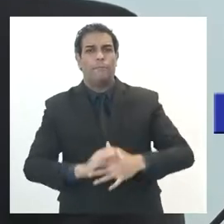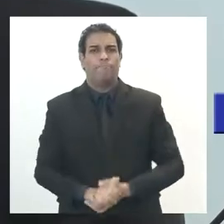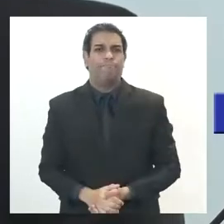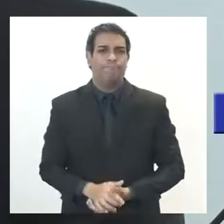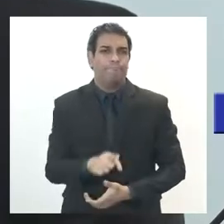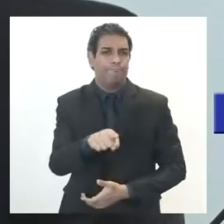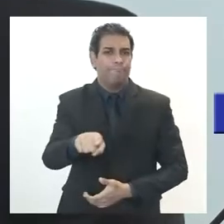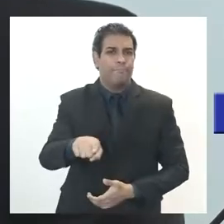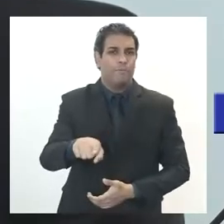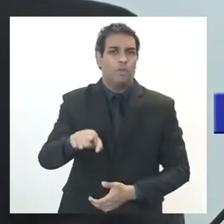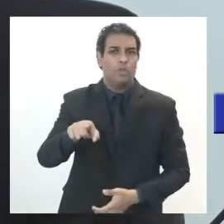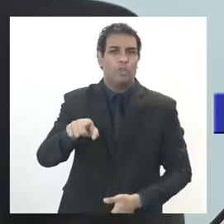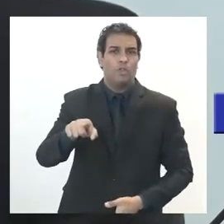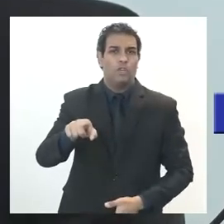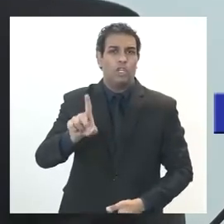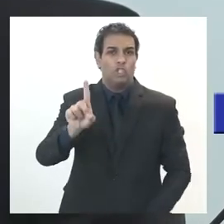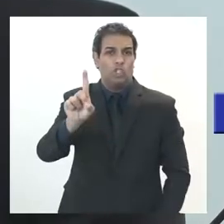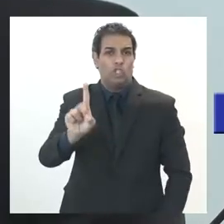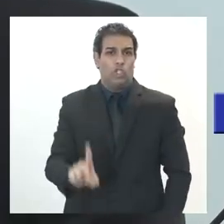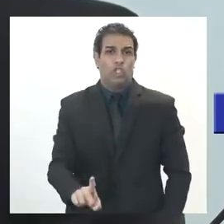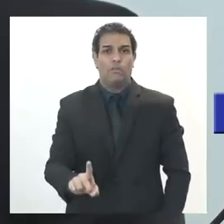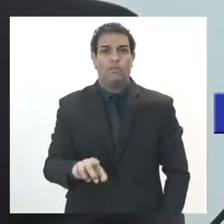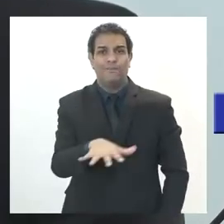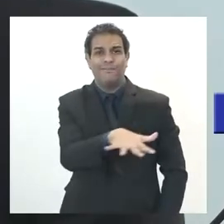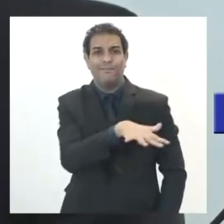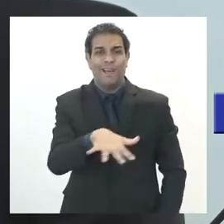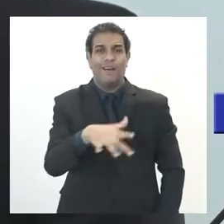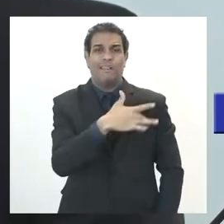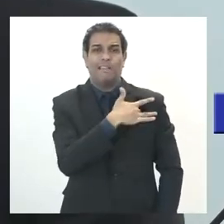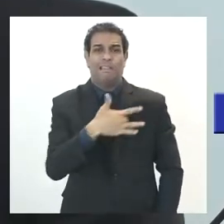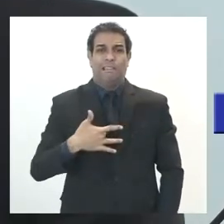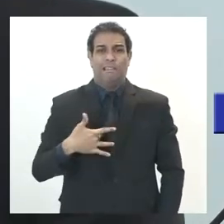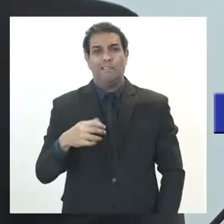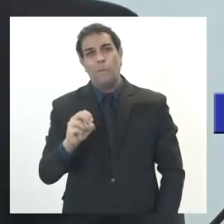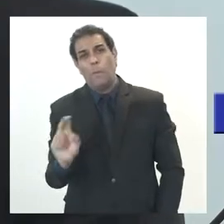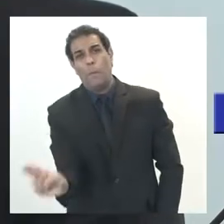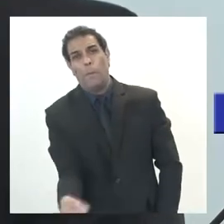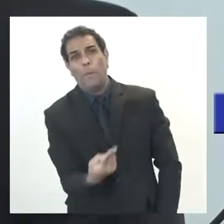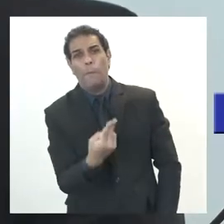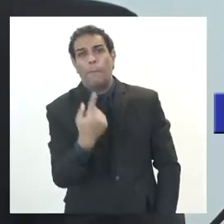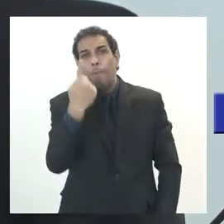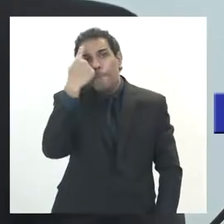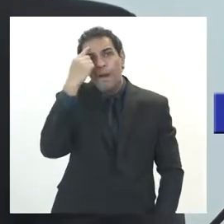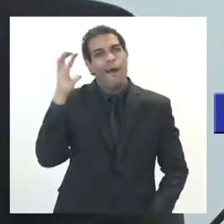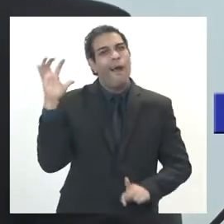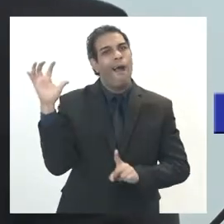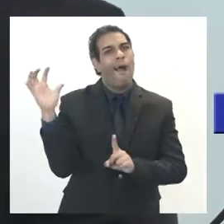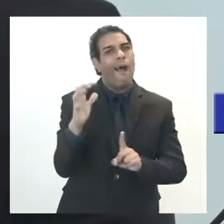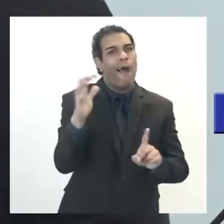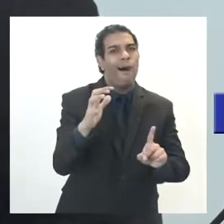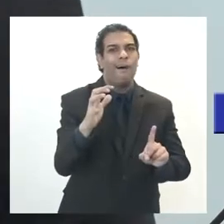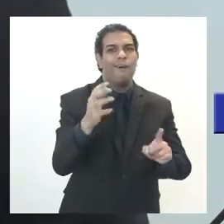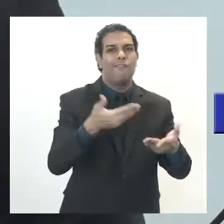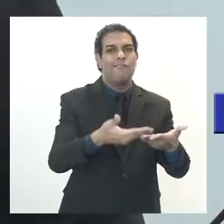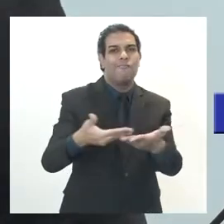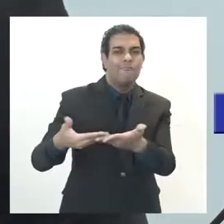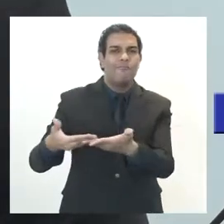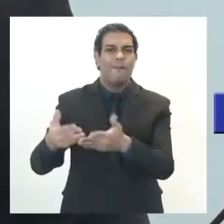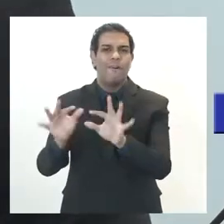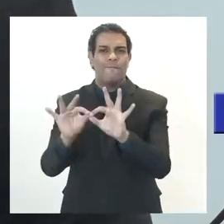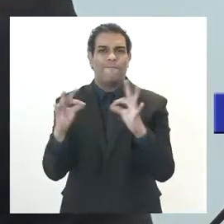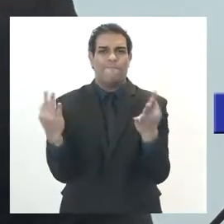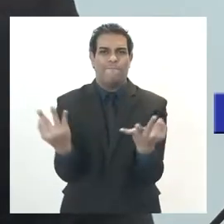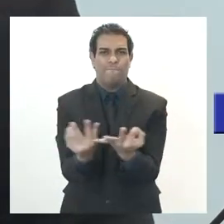não é dono de plano de saúde né se você não é algum bota sou influente que possa estar indicando seus familiares